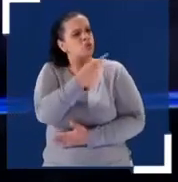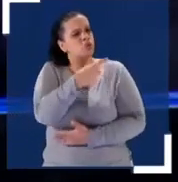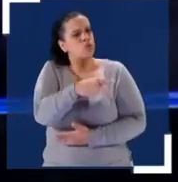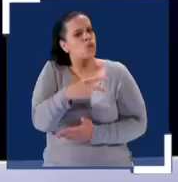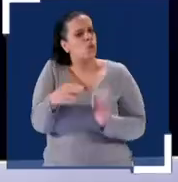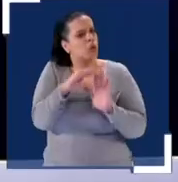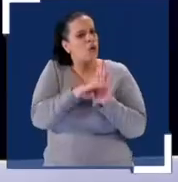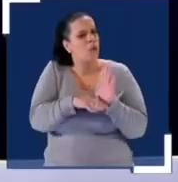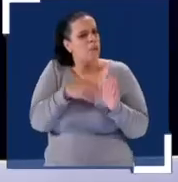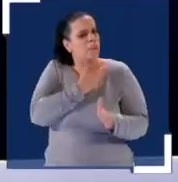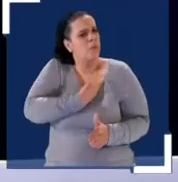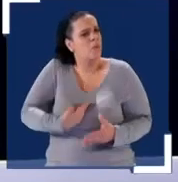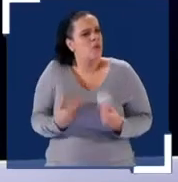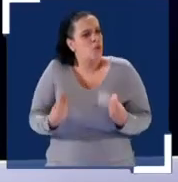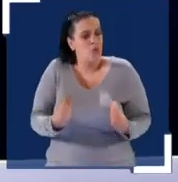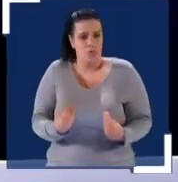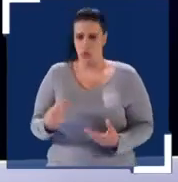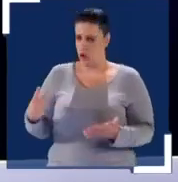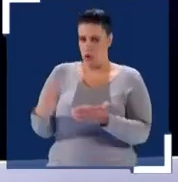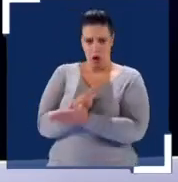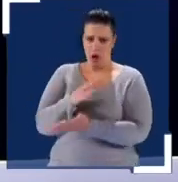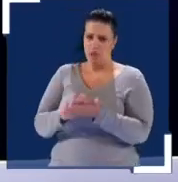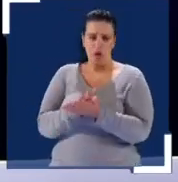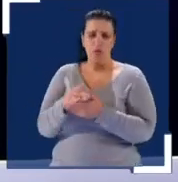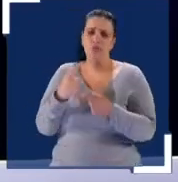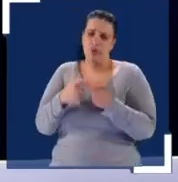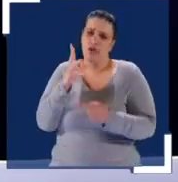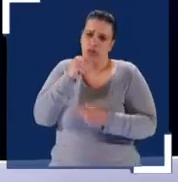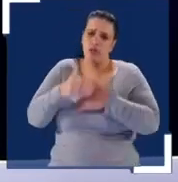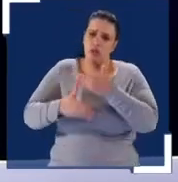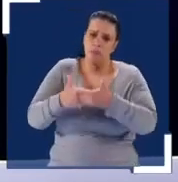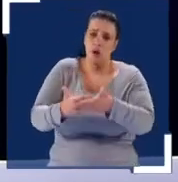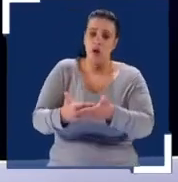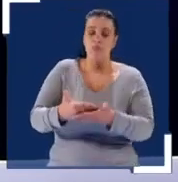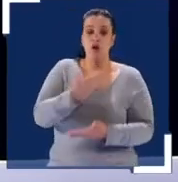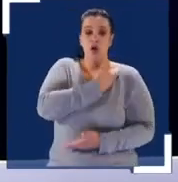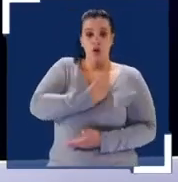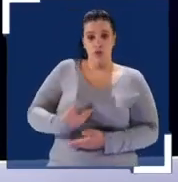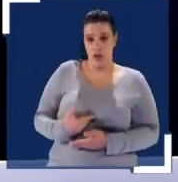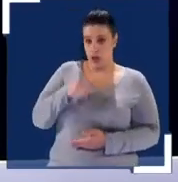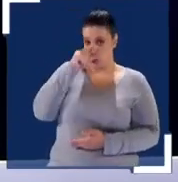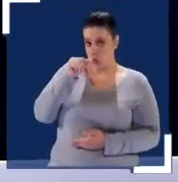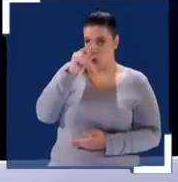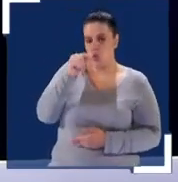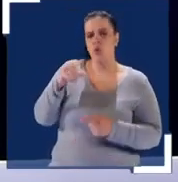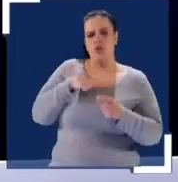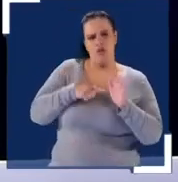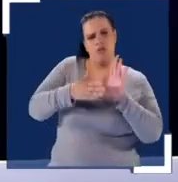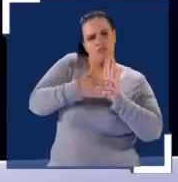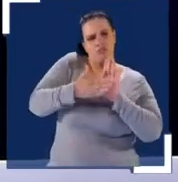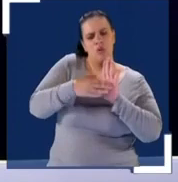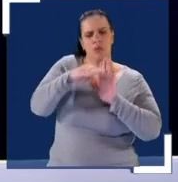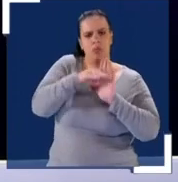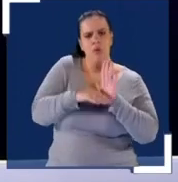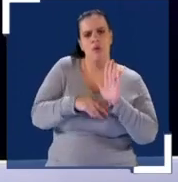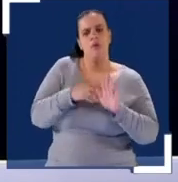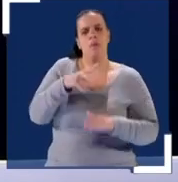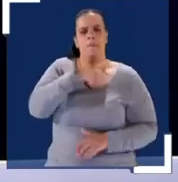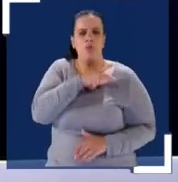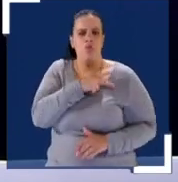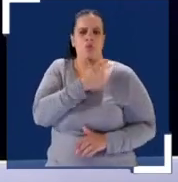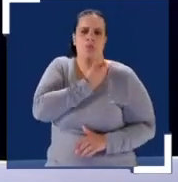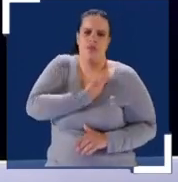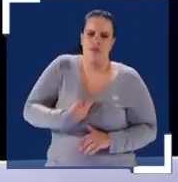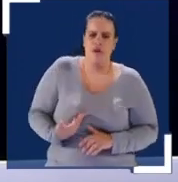público? Simone, não deu errado, isso leva tempo. O governador Geraldo Alckmin fez aqui vários programas de PPPs, parcerias público-privadas em São